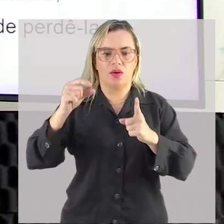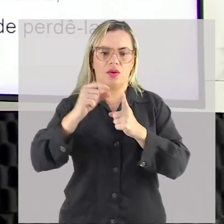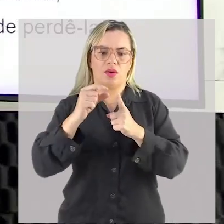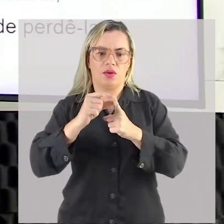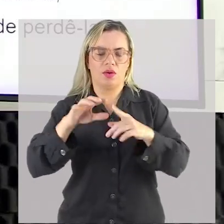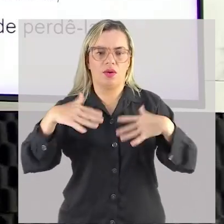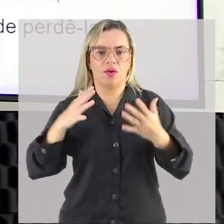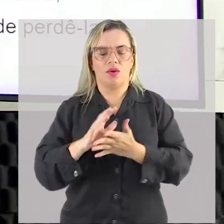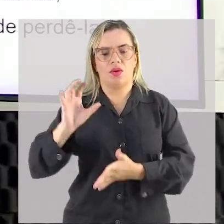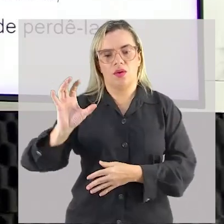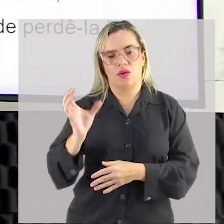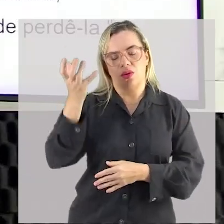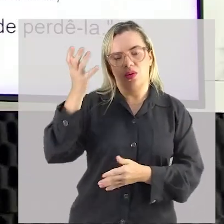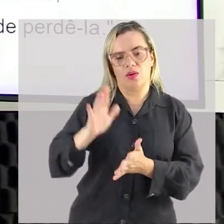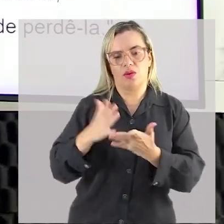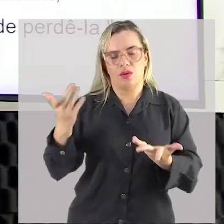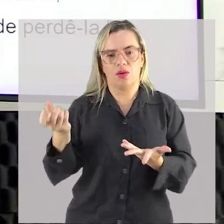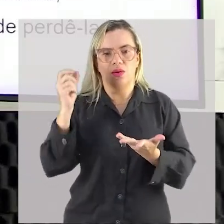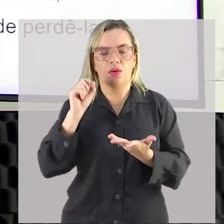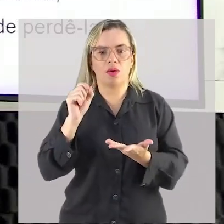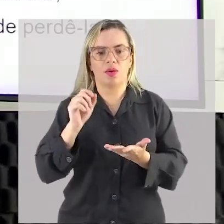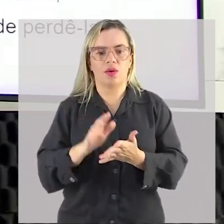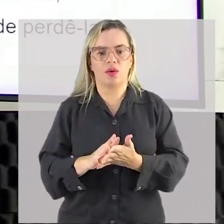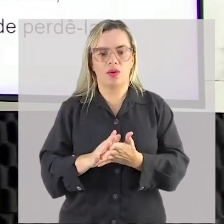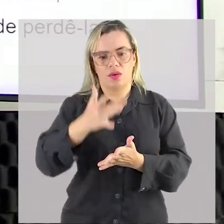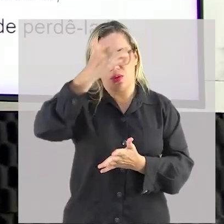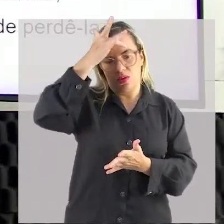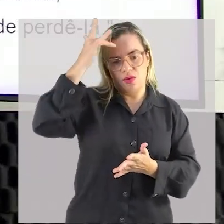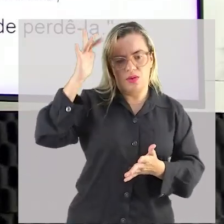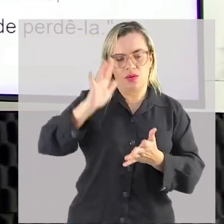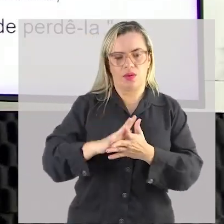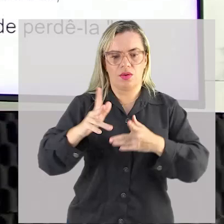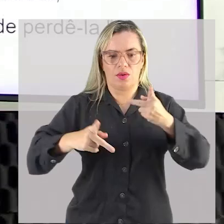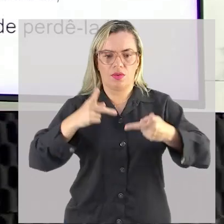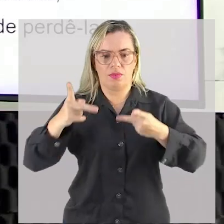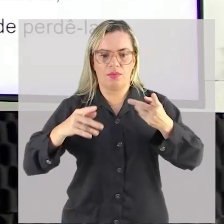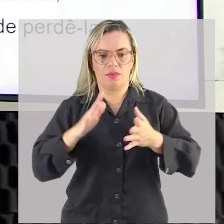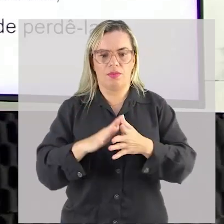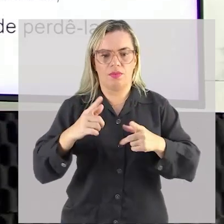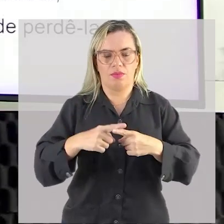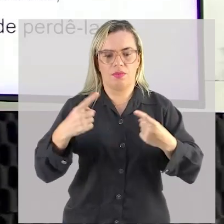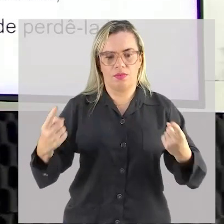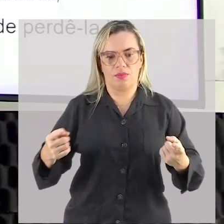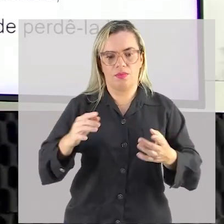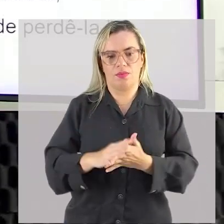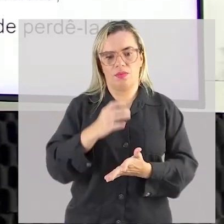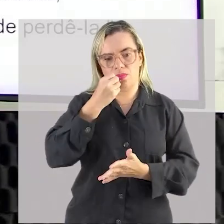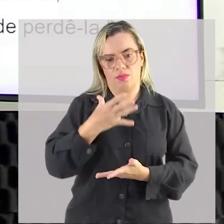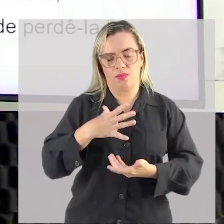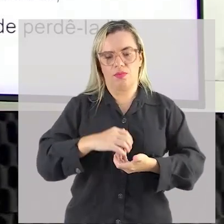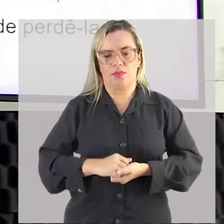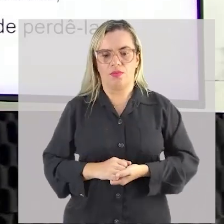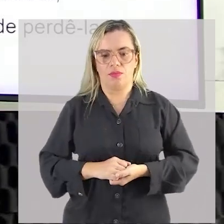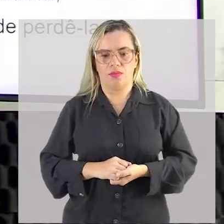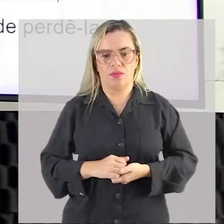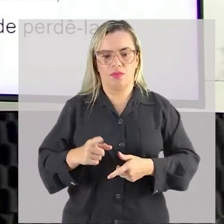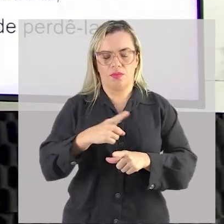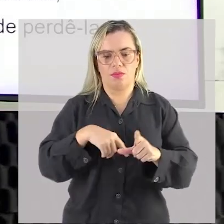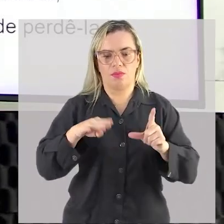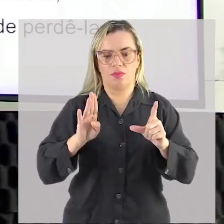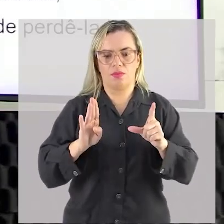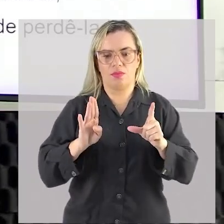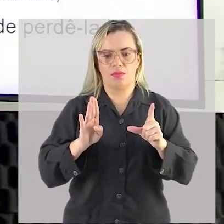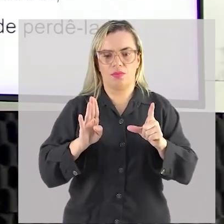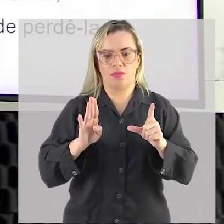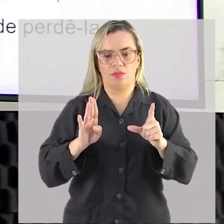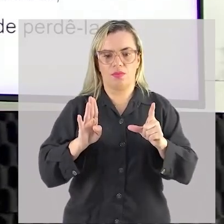aquilo que está acontecendo vai ver alguém até disse isso mas ela tá bom foi então que